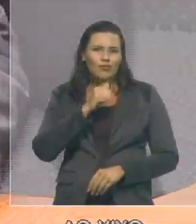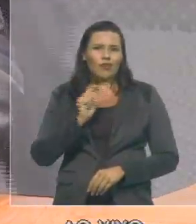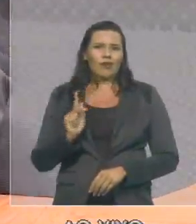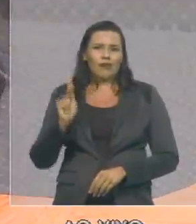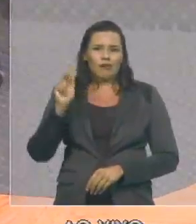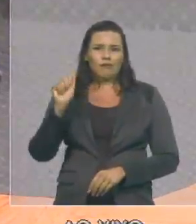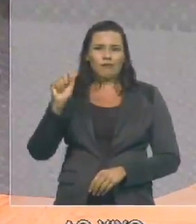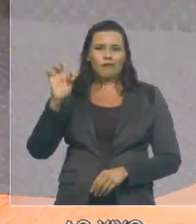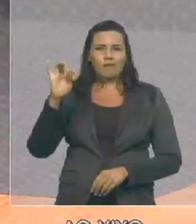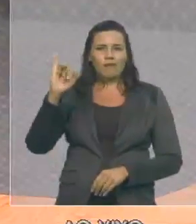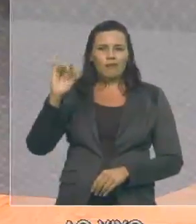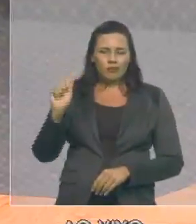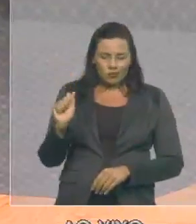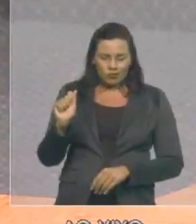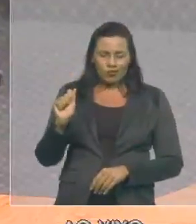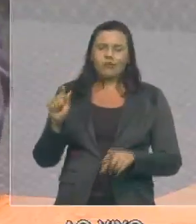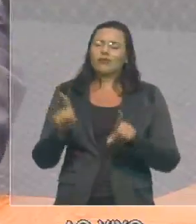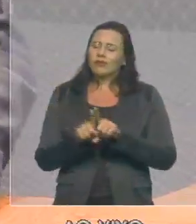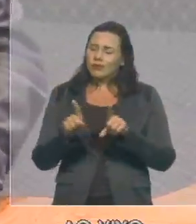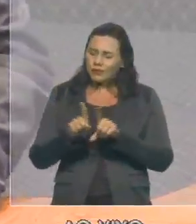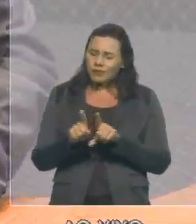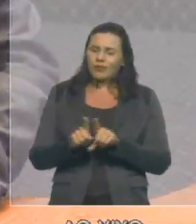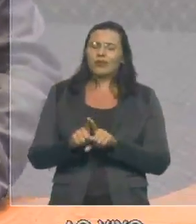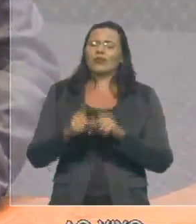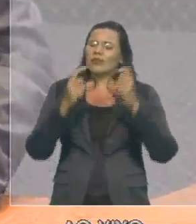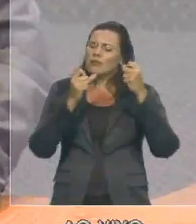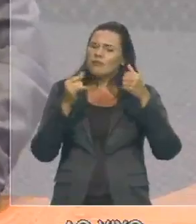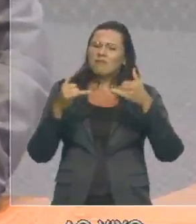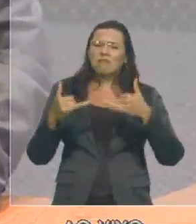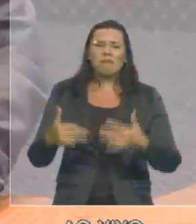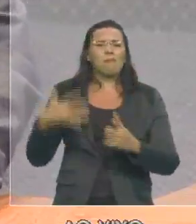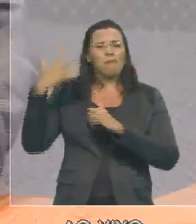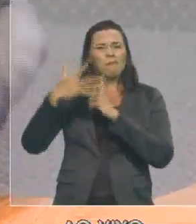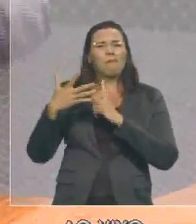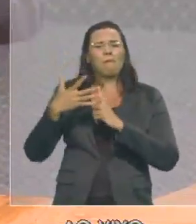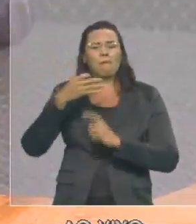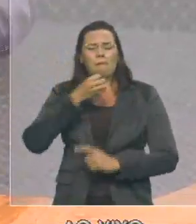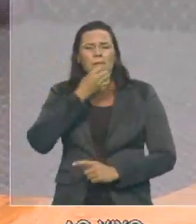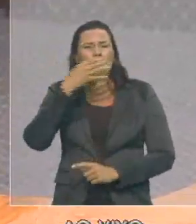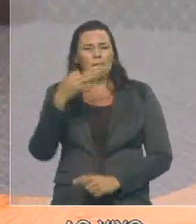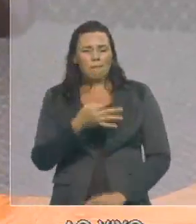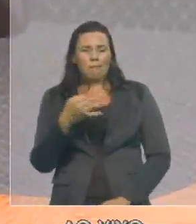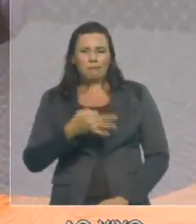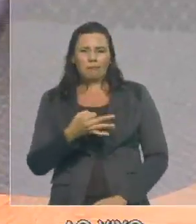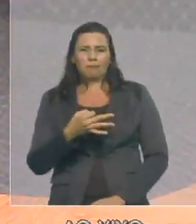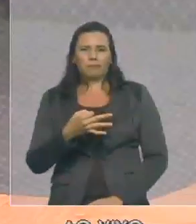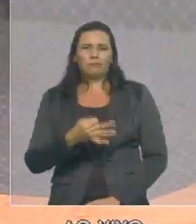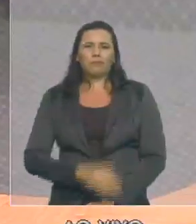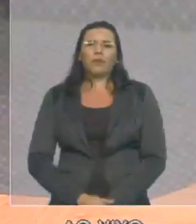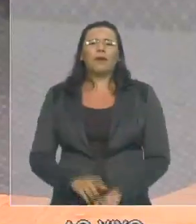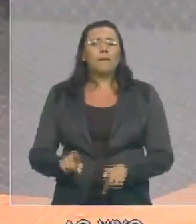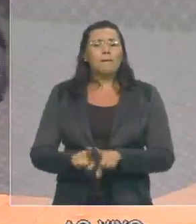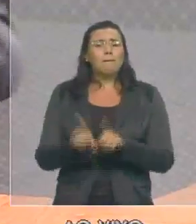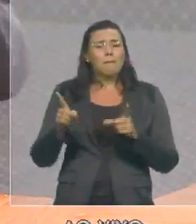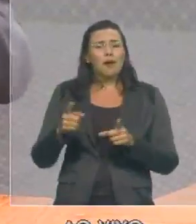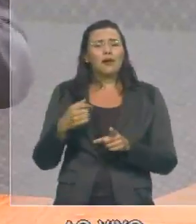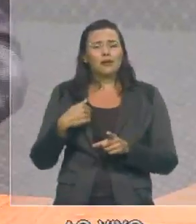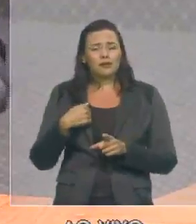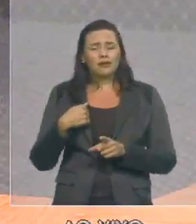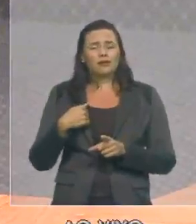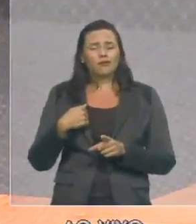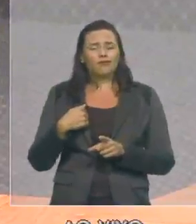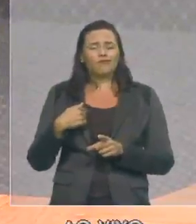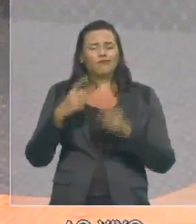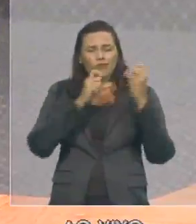transporte, da produção desse país, mas em forma muito especial, ela destacou na palestra dela, senhoras e senhores, nobres